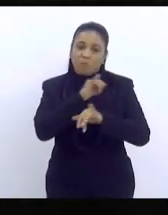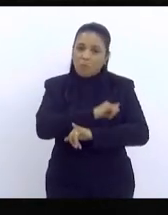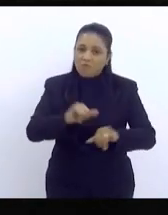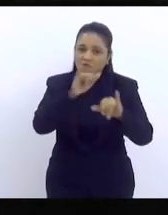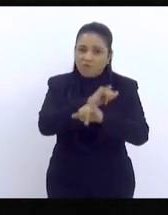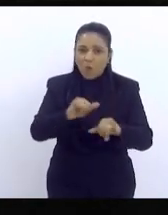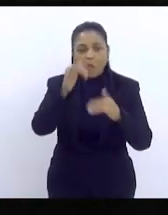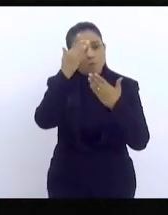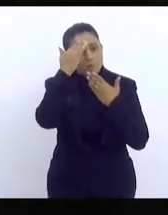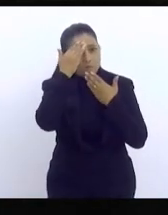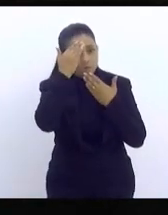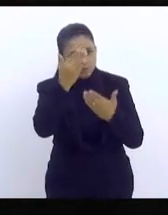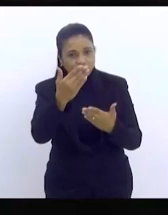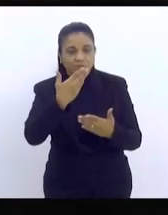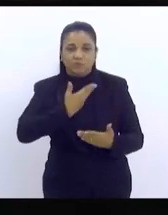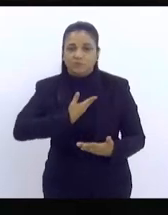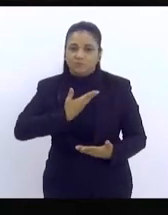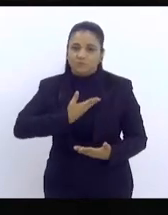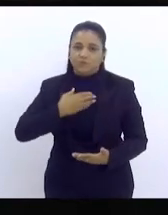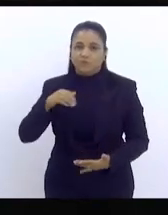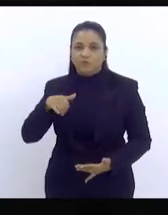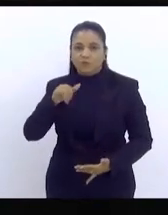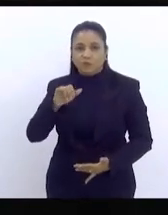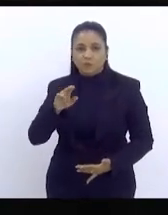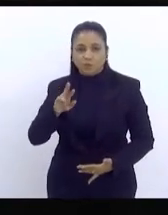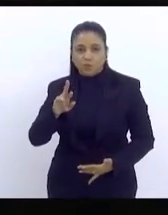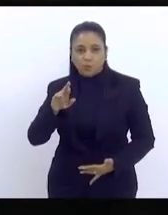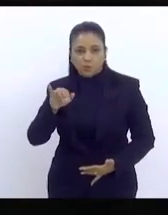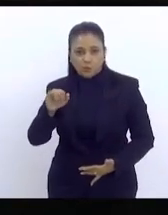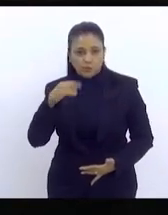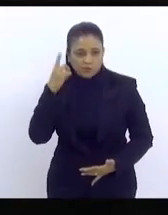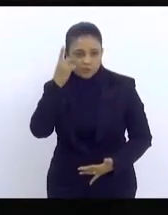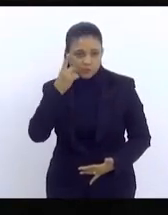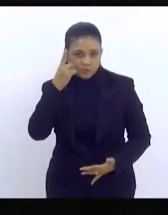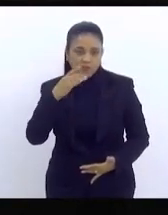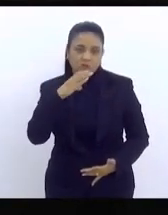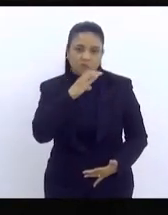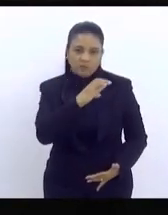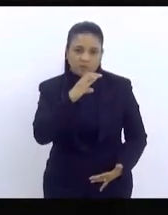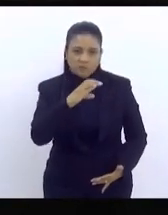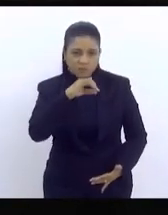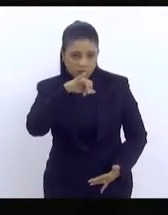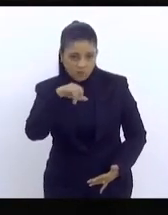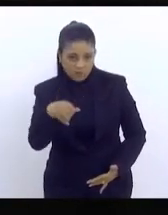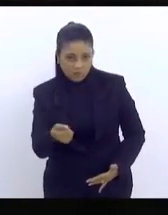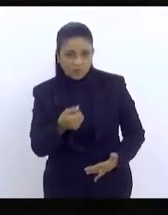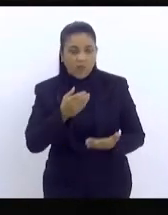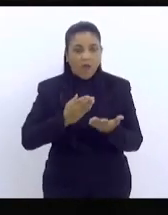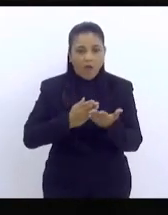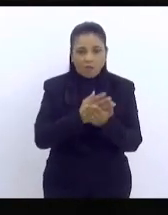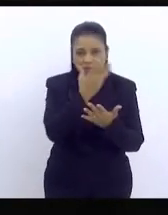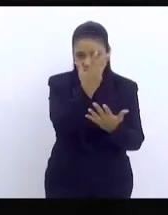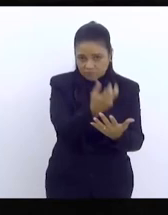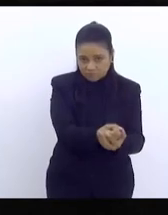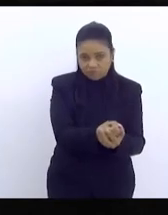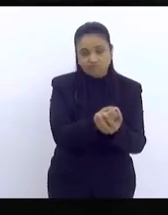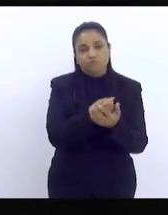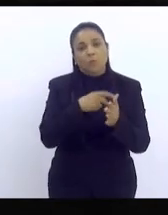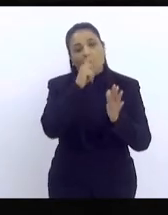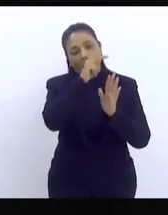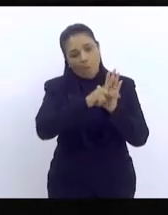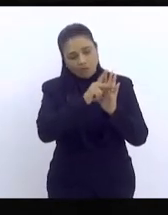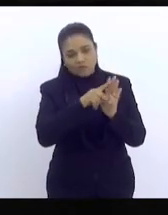de antemão aí o colega Yuri em nome é o único que tá aqui dessa ccj pela aprovação hoje do nosso projeto